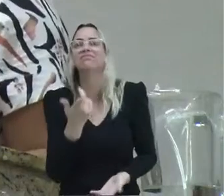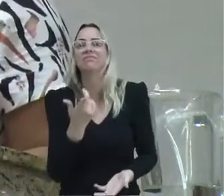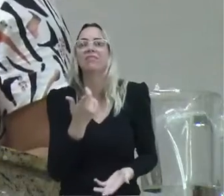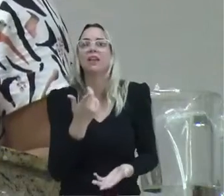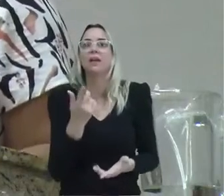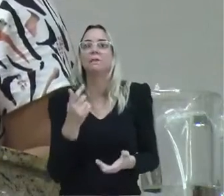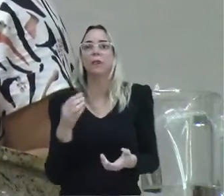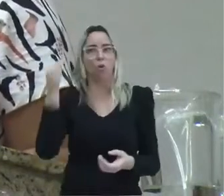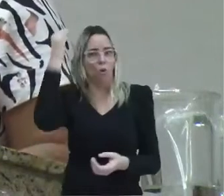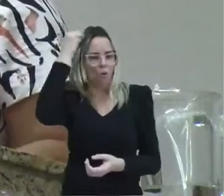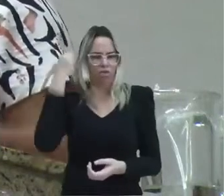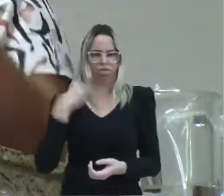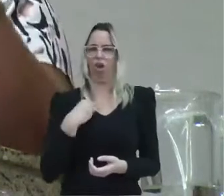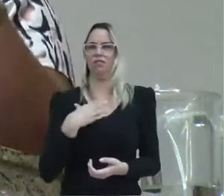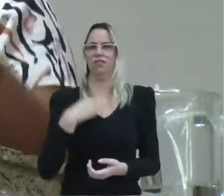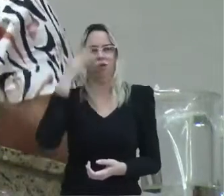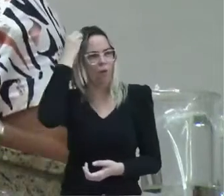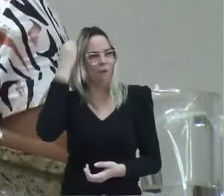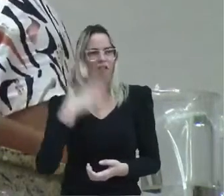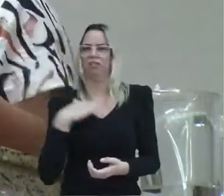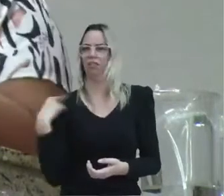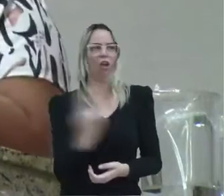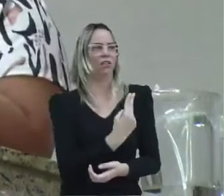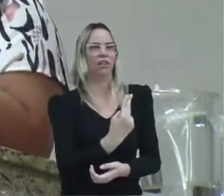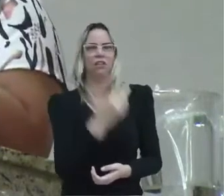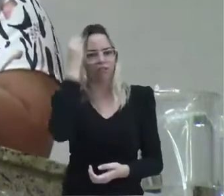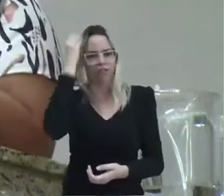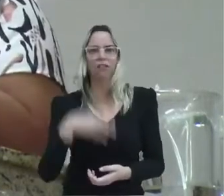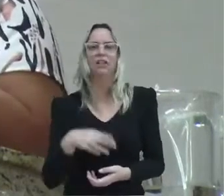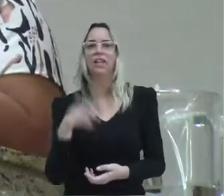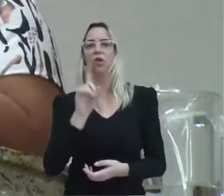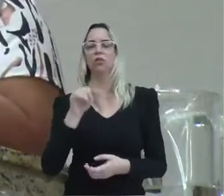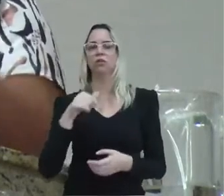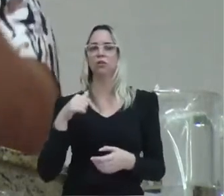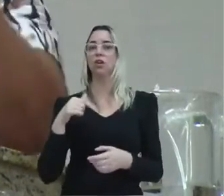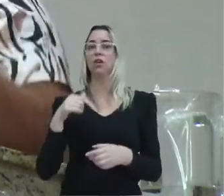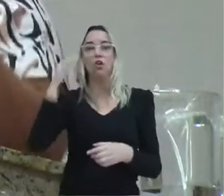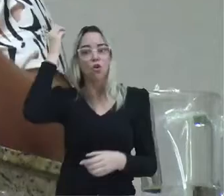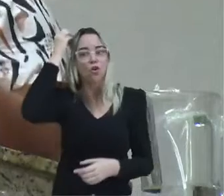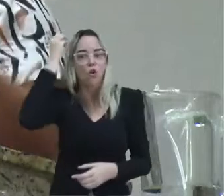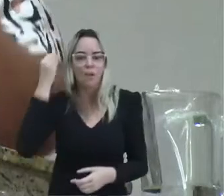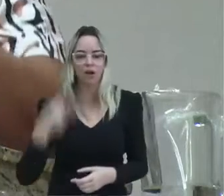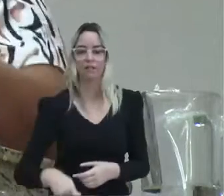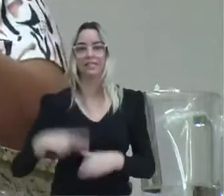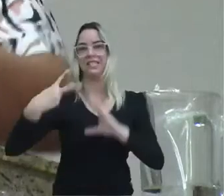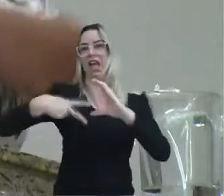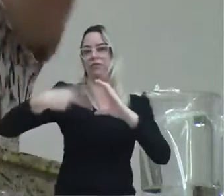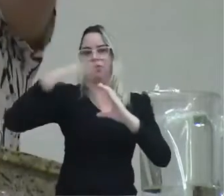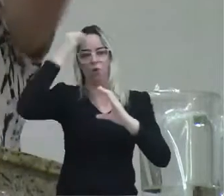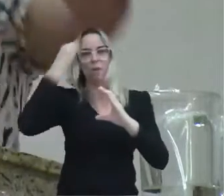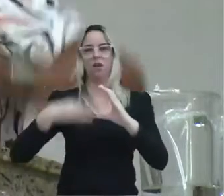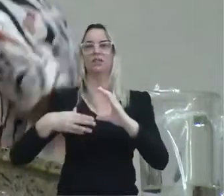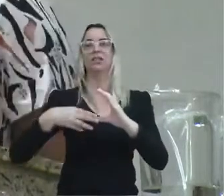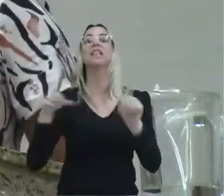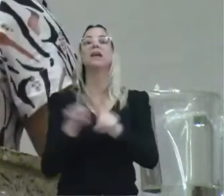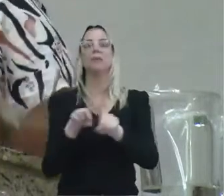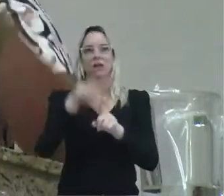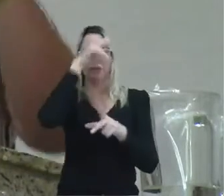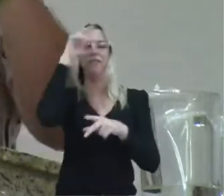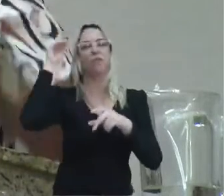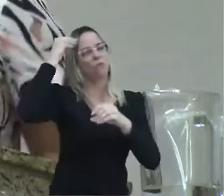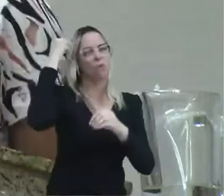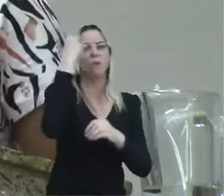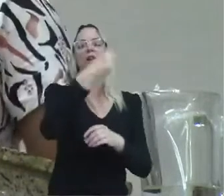Infelizmente, a culpa não foi nossa, a culpa é da administração, a culpa é dessa casa, que vota também sem responsabilidade com o